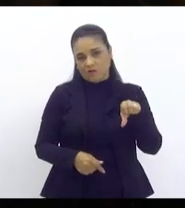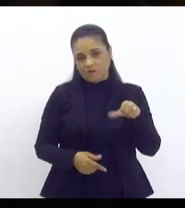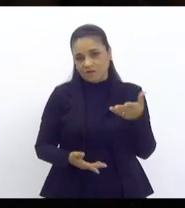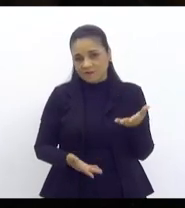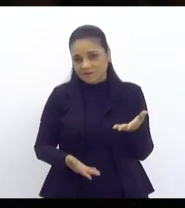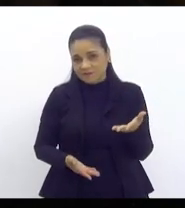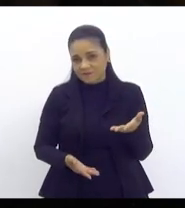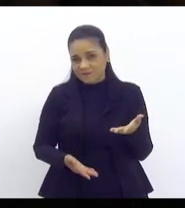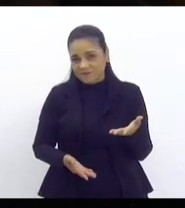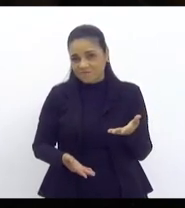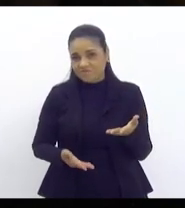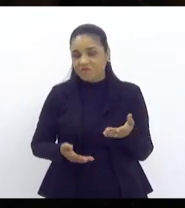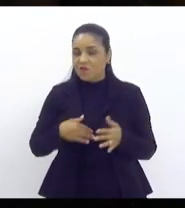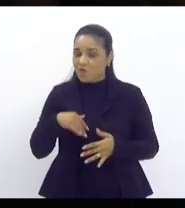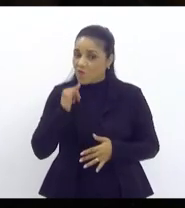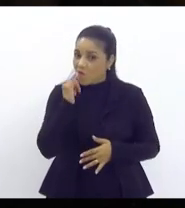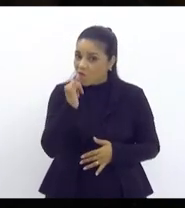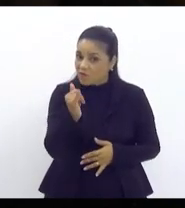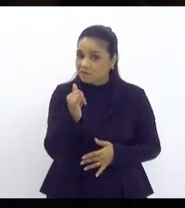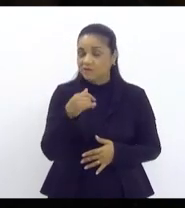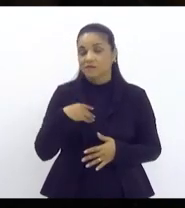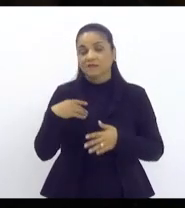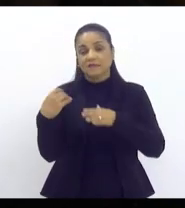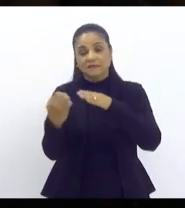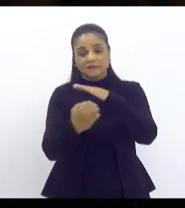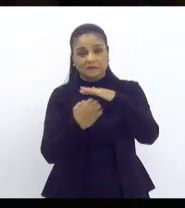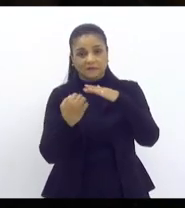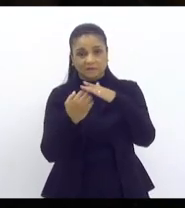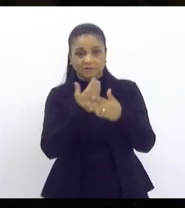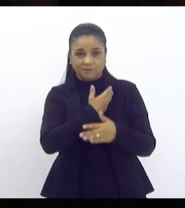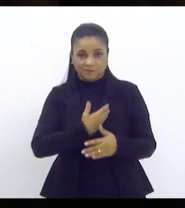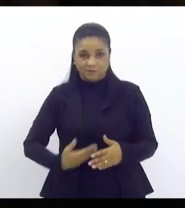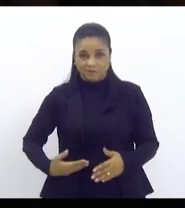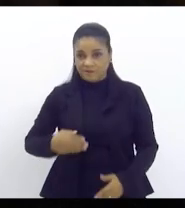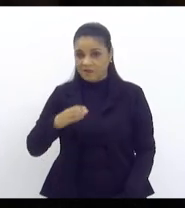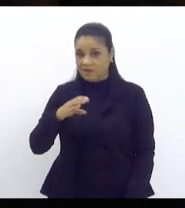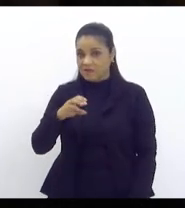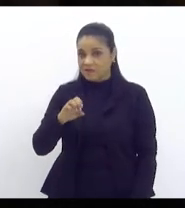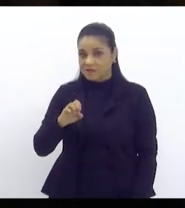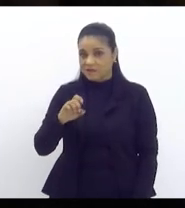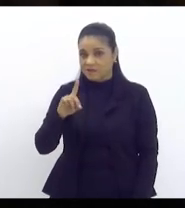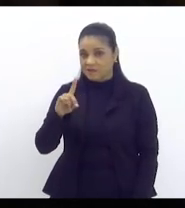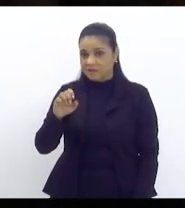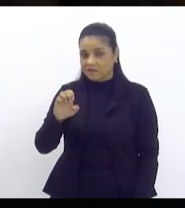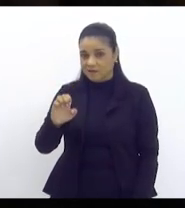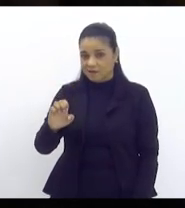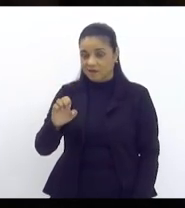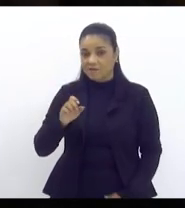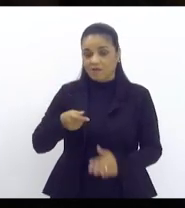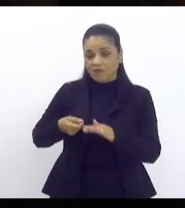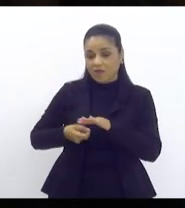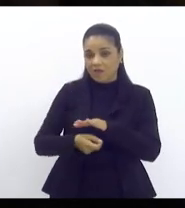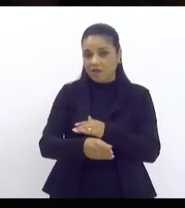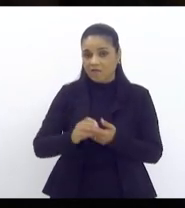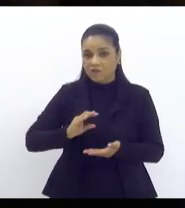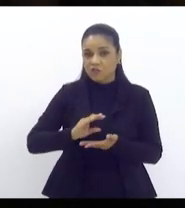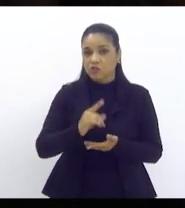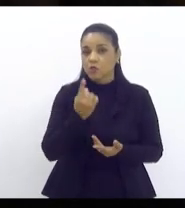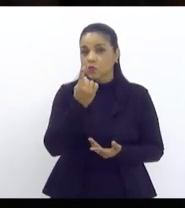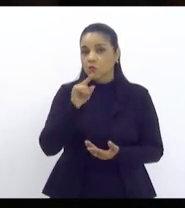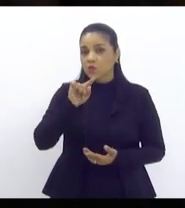E as empresas públicas, leia-se a SEDAE Produção de Água, vai investir 1,2